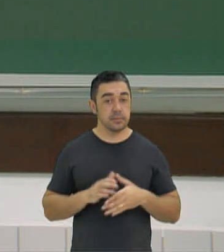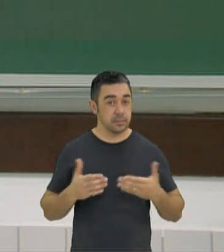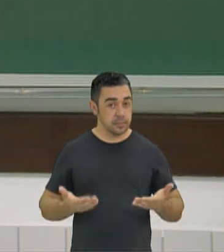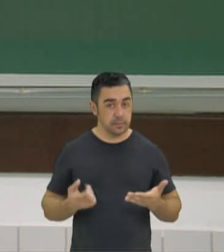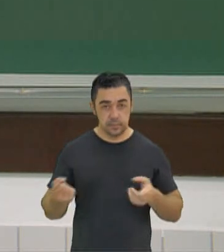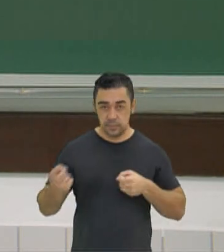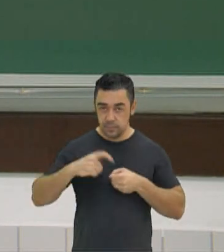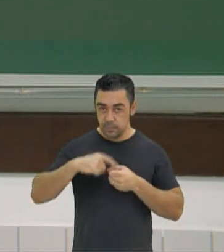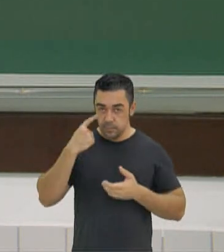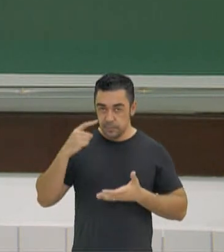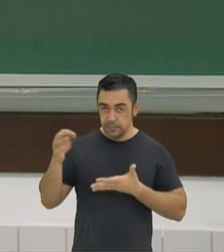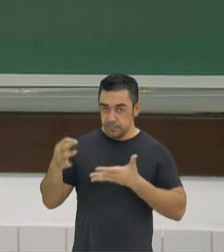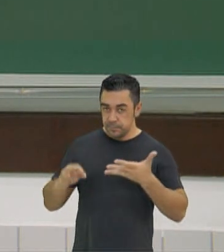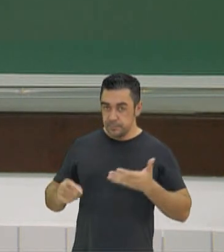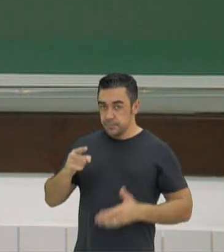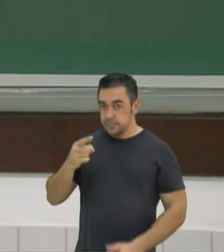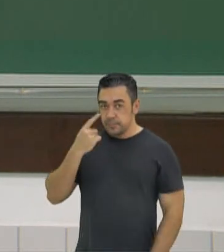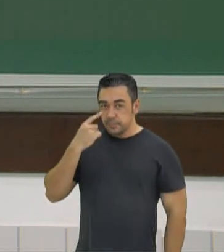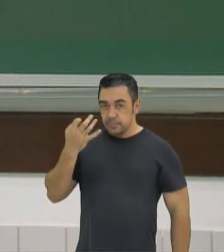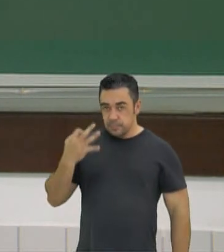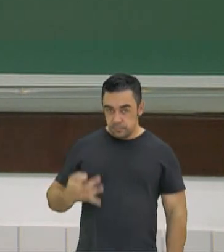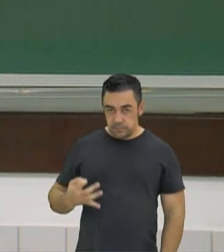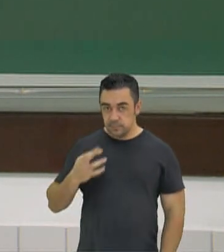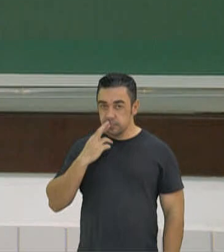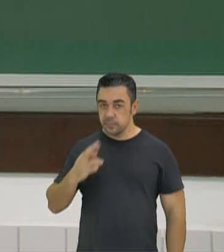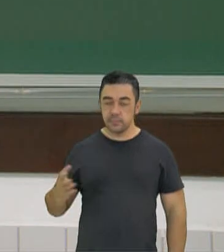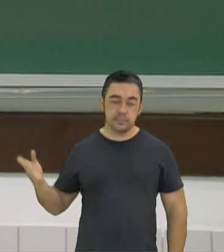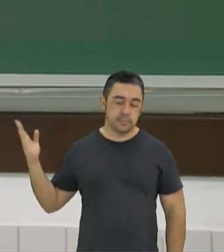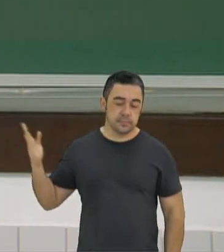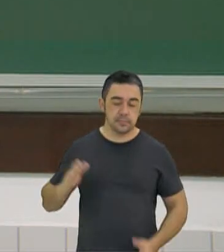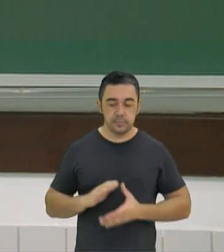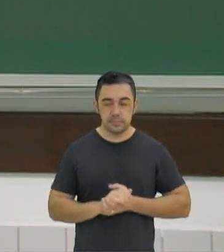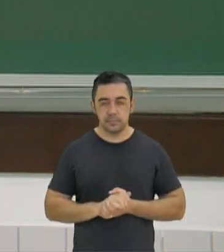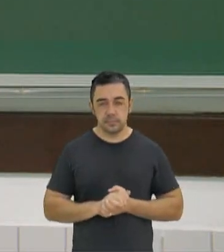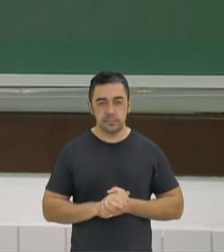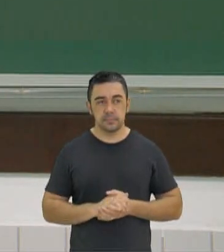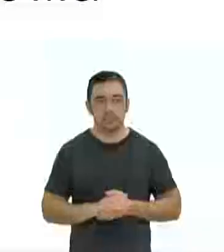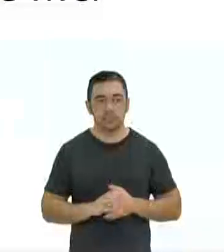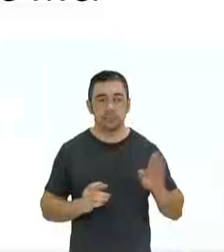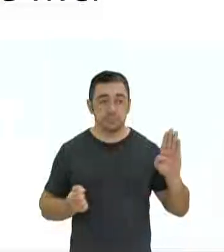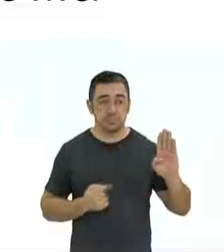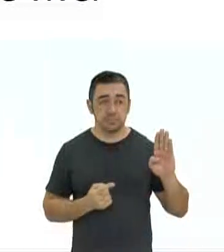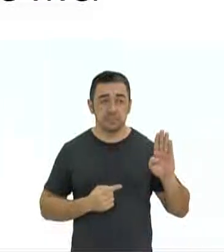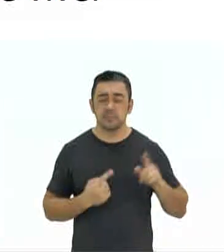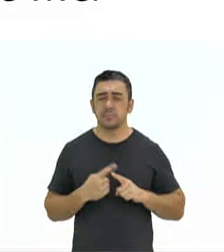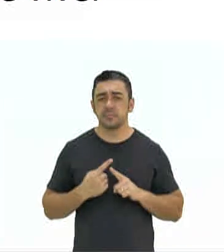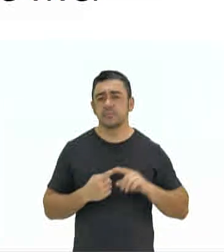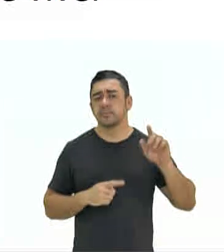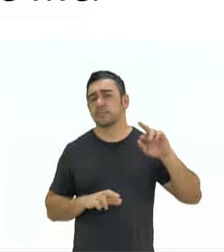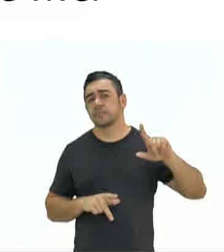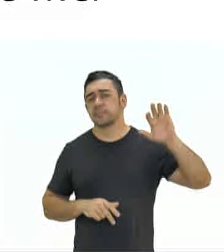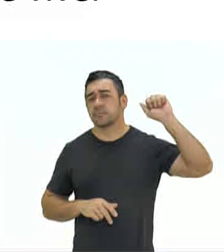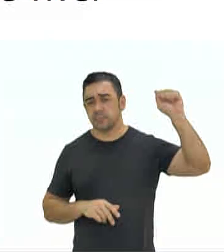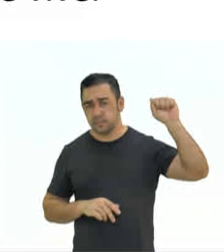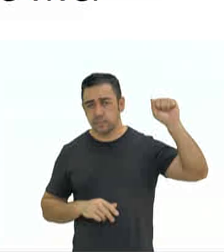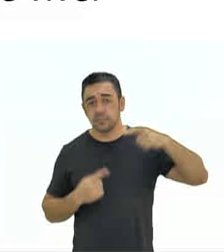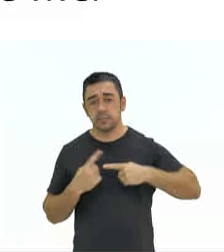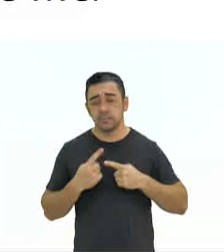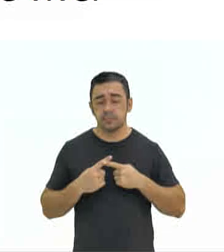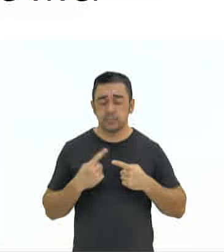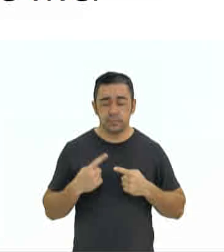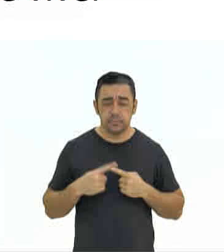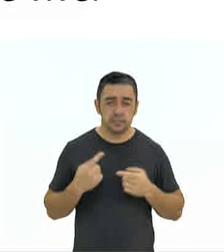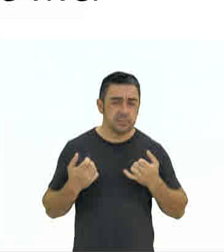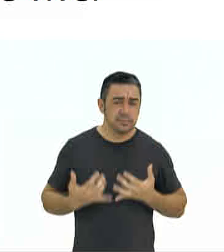Então voltamos para ver se vocês marcaram a alternativa correta. Vamos lá? Alternativa B. Por que não é a letra A? Porque fala